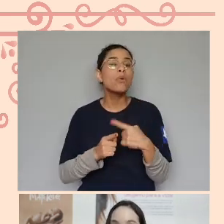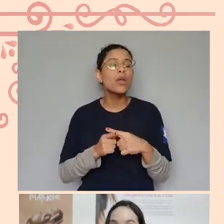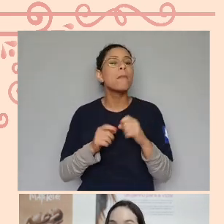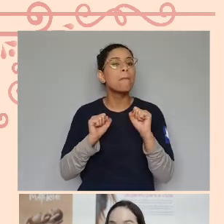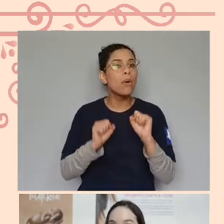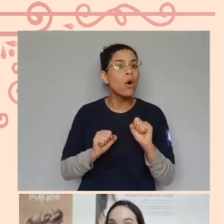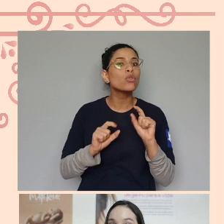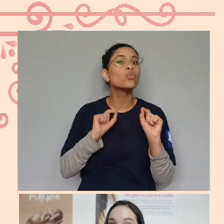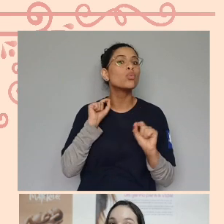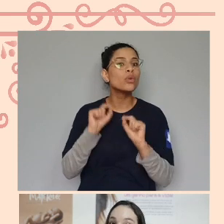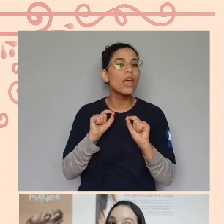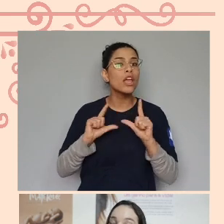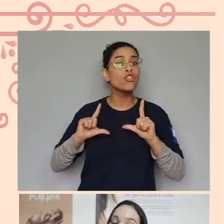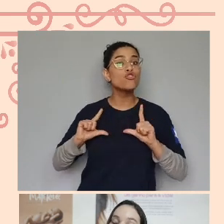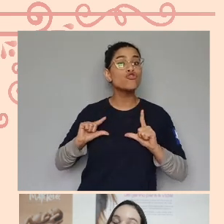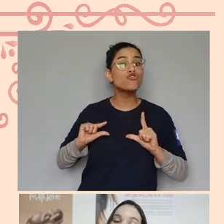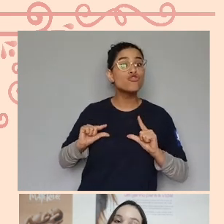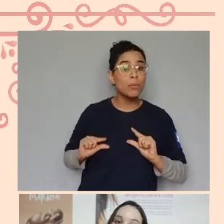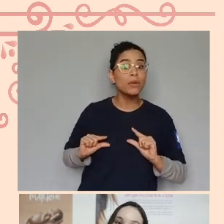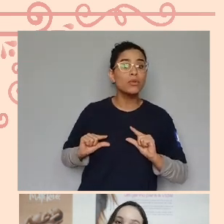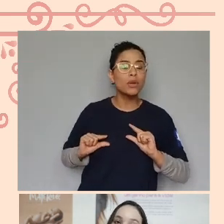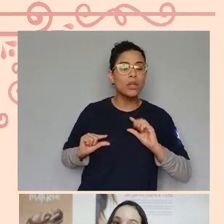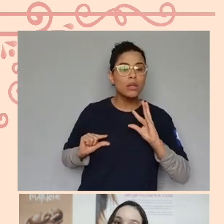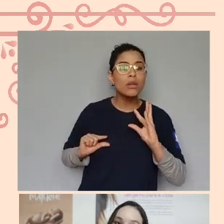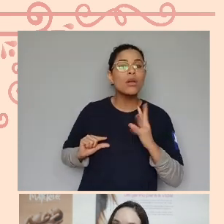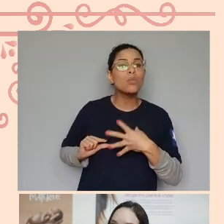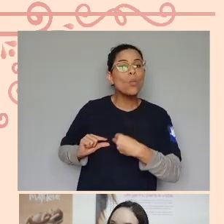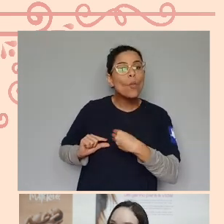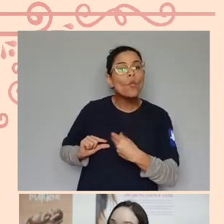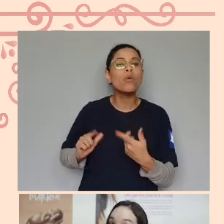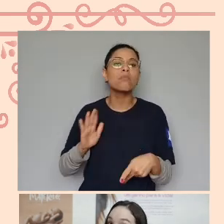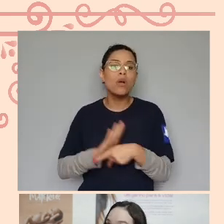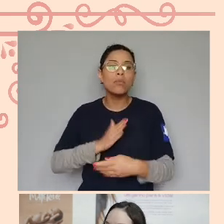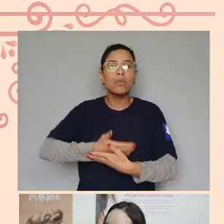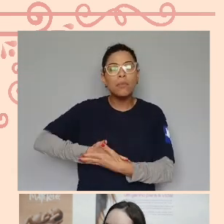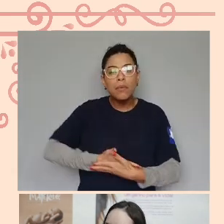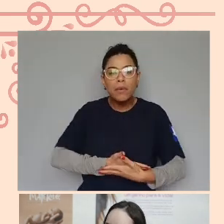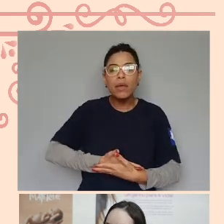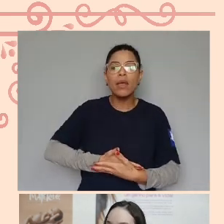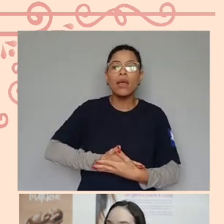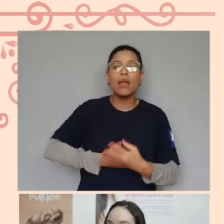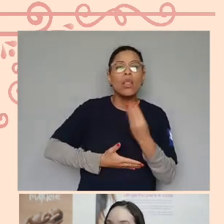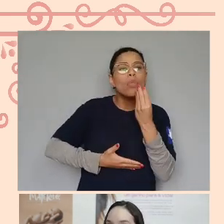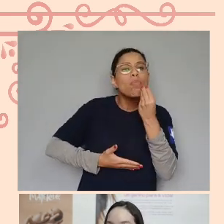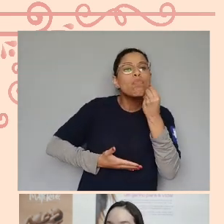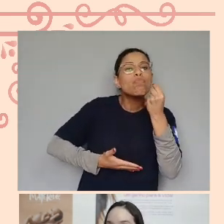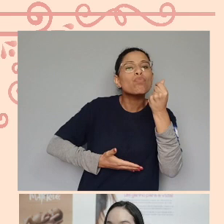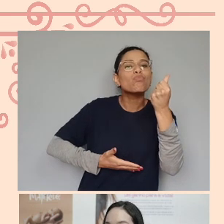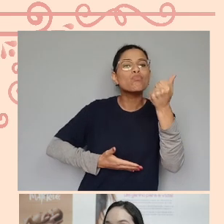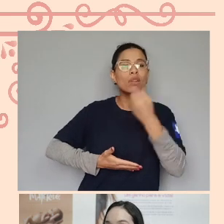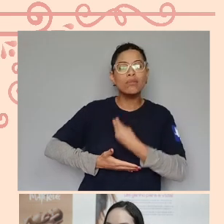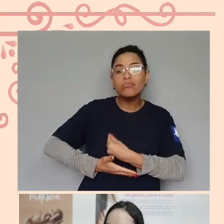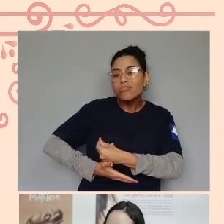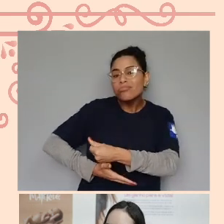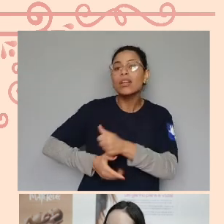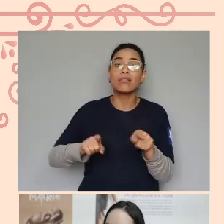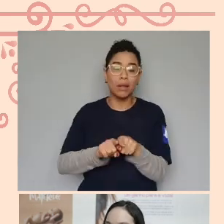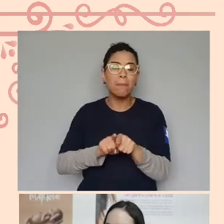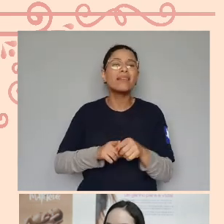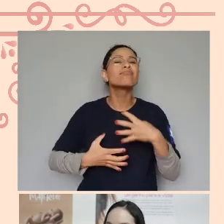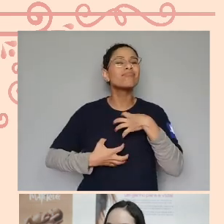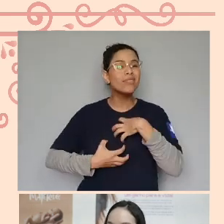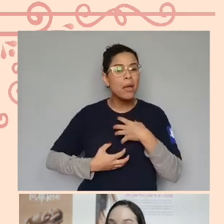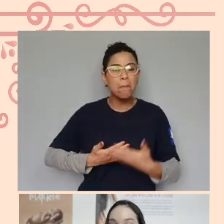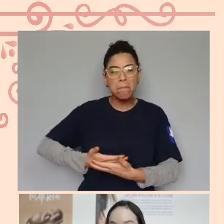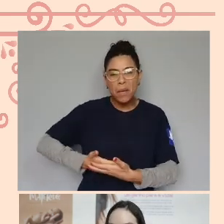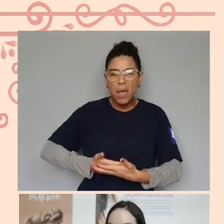essa bebida alcoólica ela pode diminuir os reflexos de sucção do bebê, o gosto passa para o leite, o bebê tende a rejeitar, que é tudo que a gente não